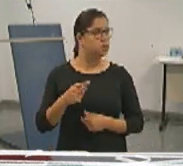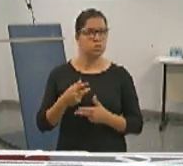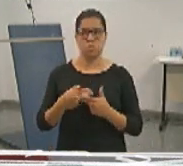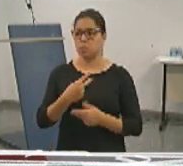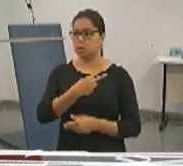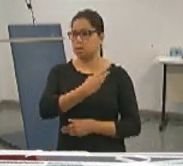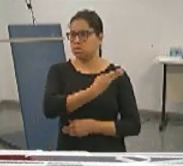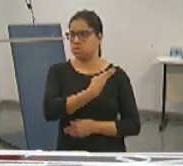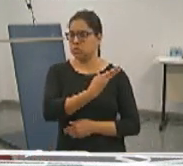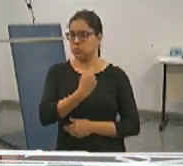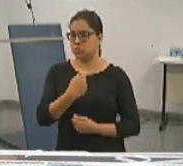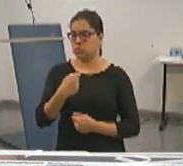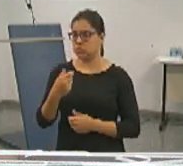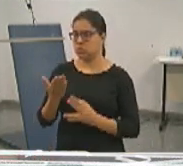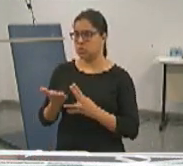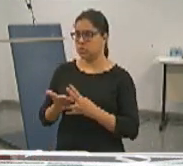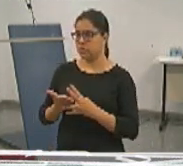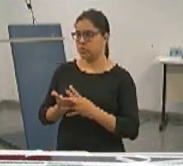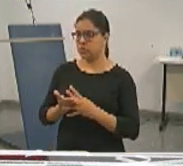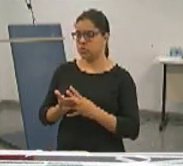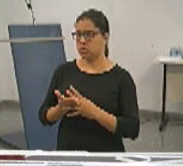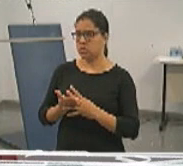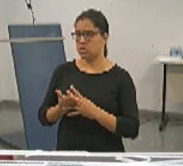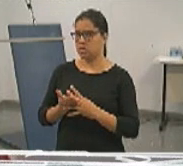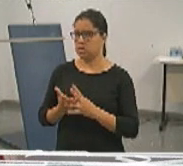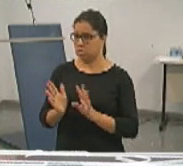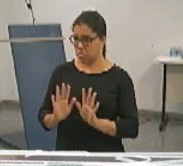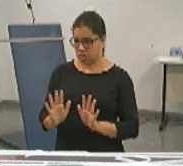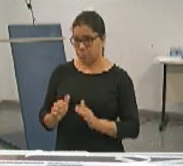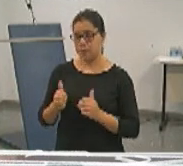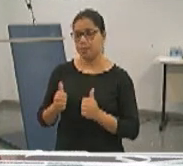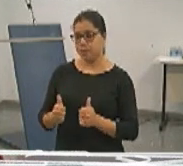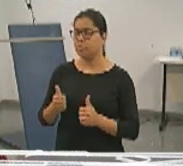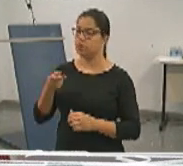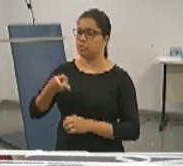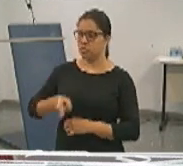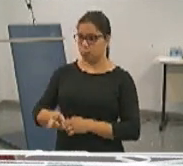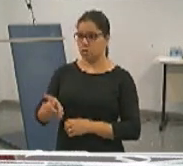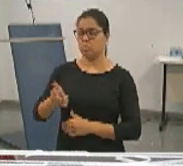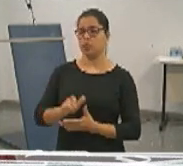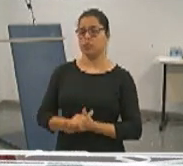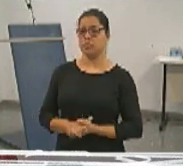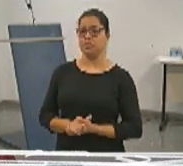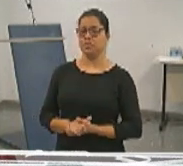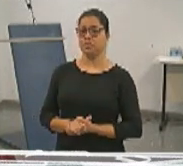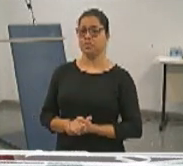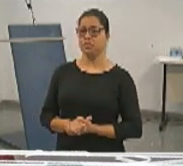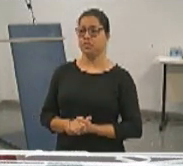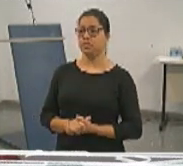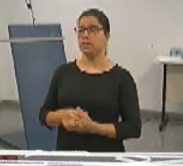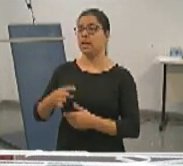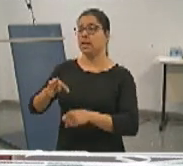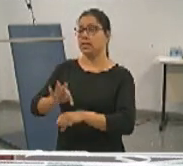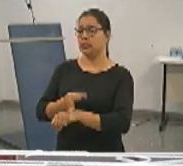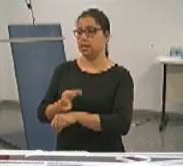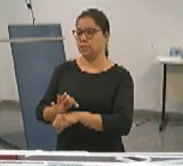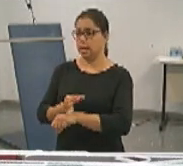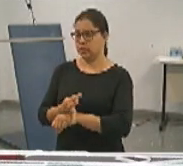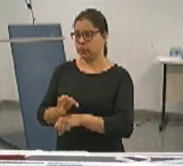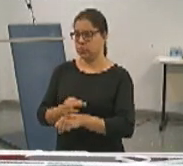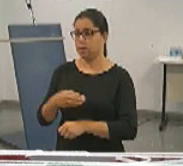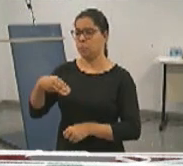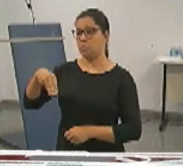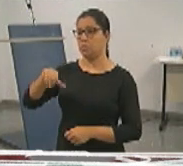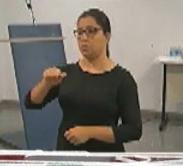intervalo? Então, dando continuidade, a ordem agora é o técnico, a técnica